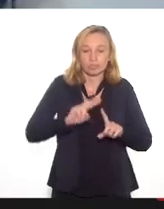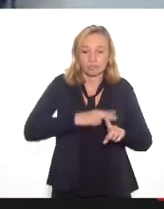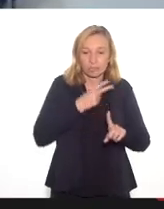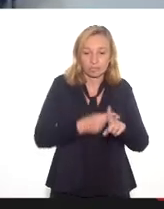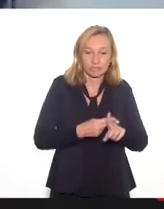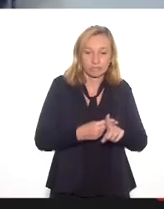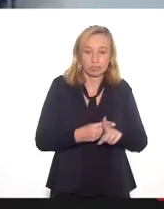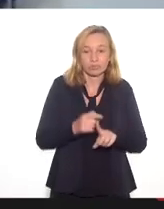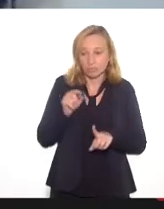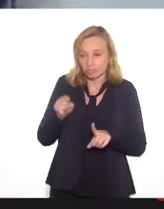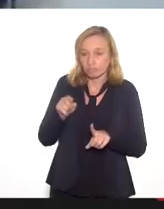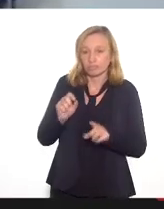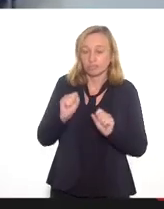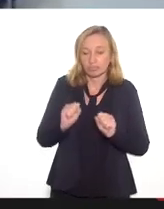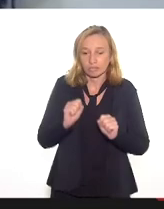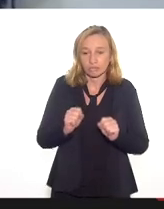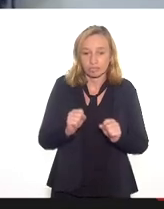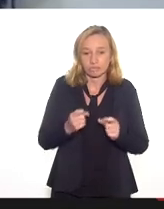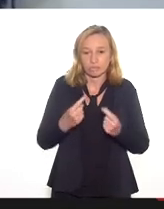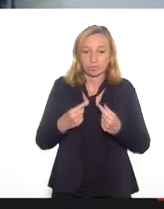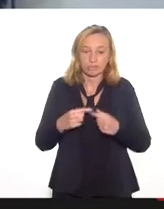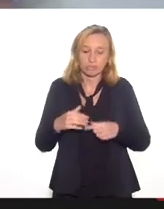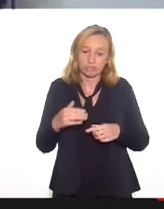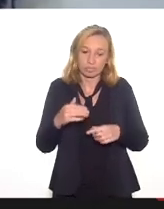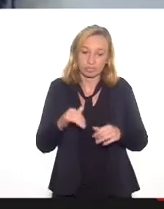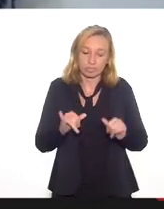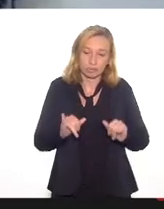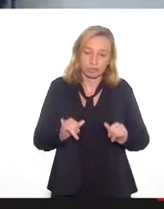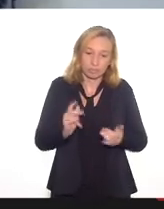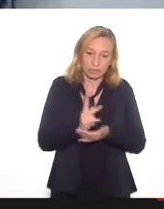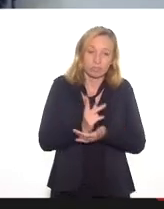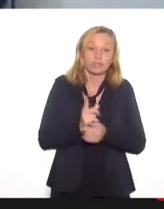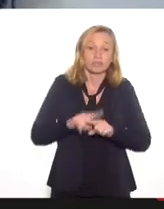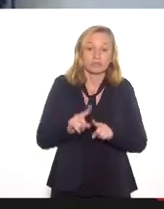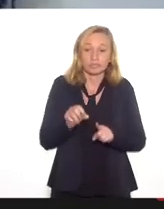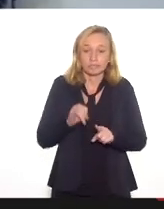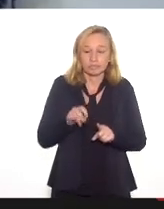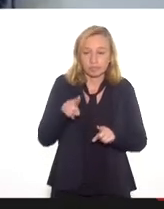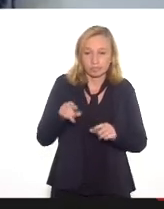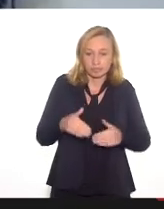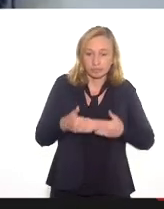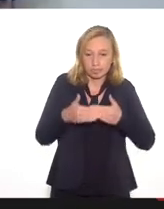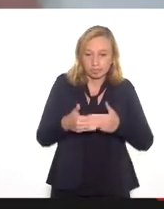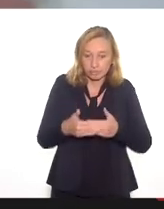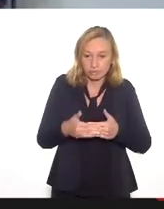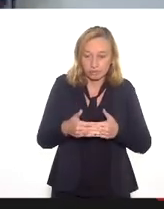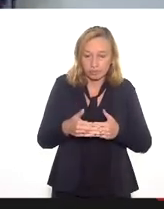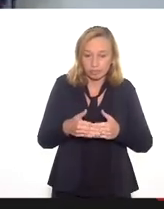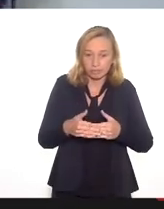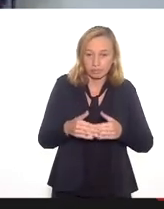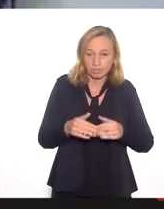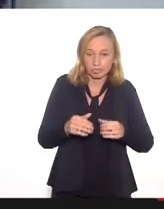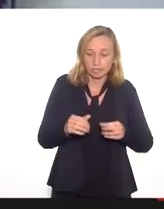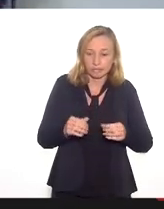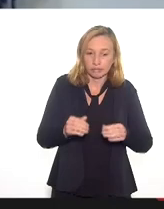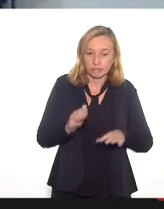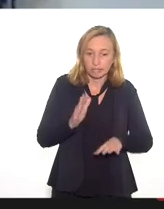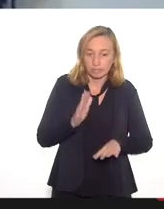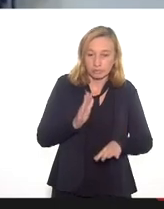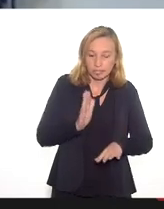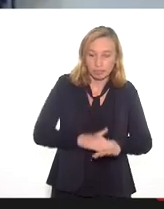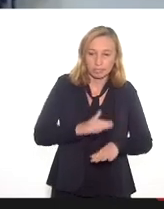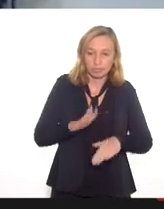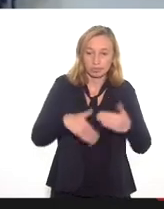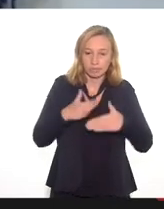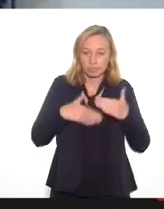num caso como esse pode se tornar um efeito inflacionário mas se você der passos no sentido de torná-la mais individual torná-la